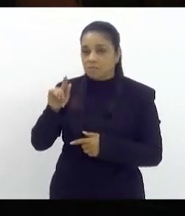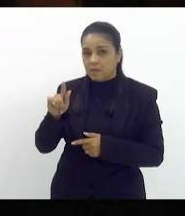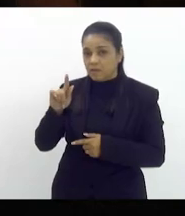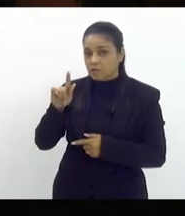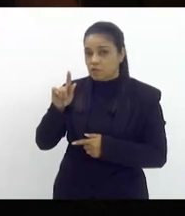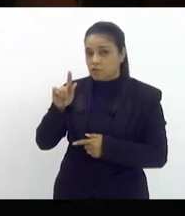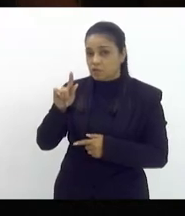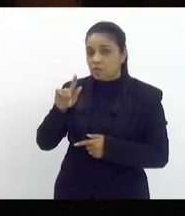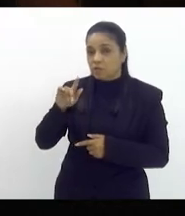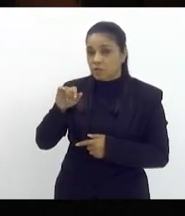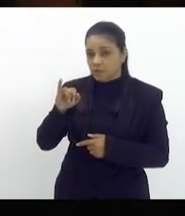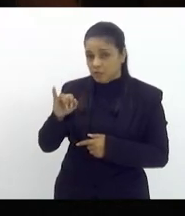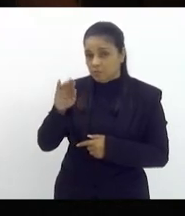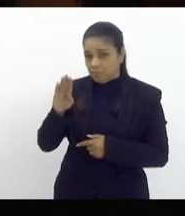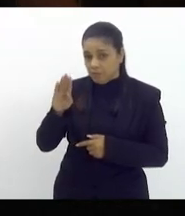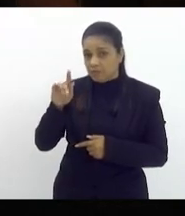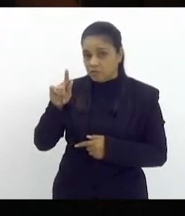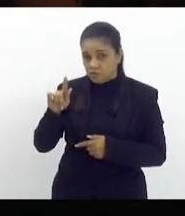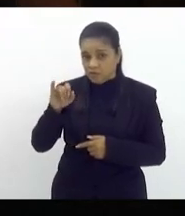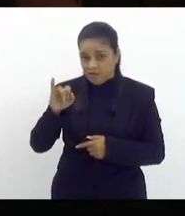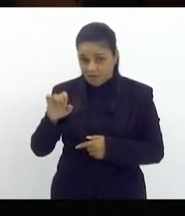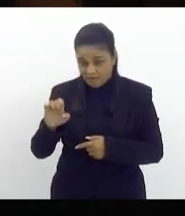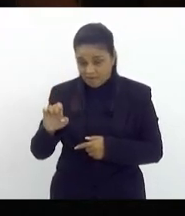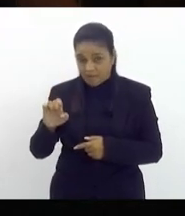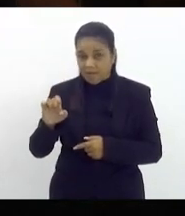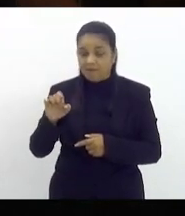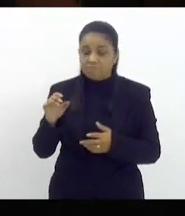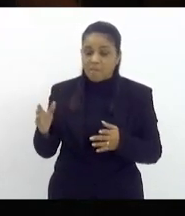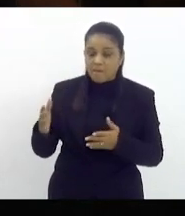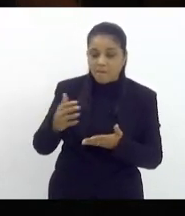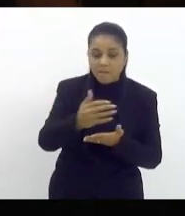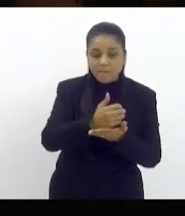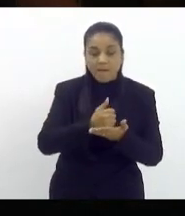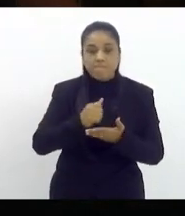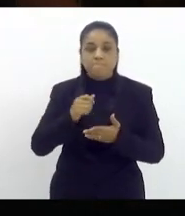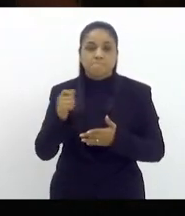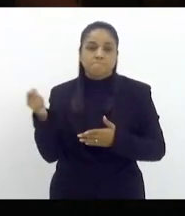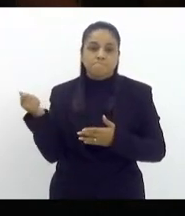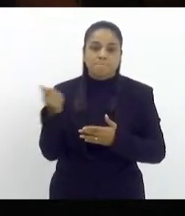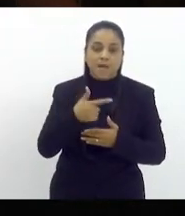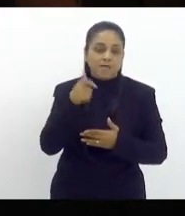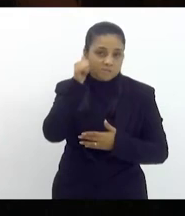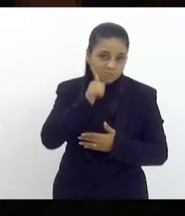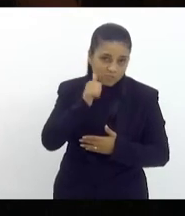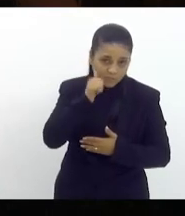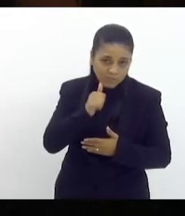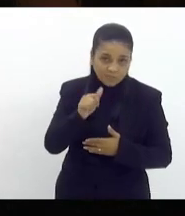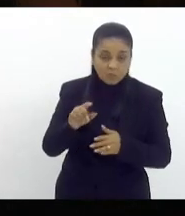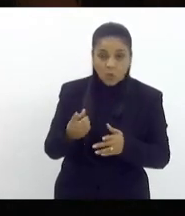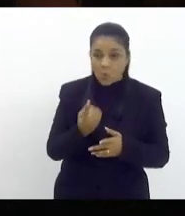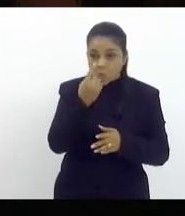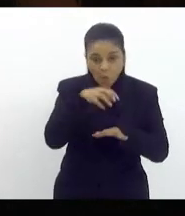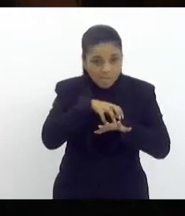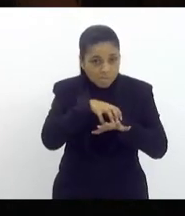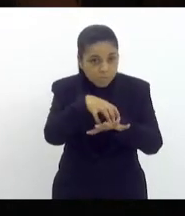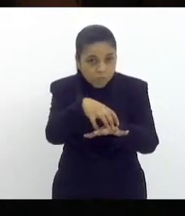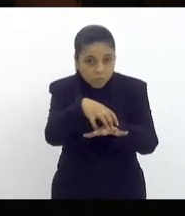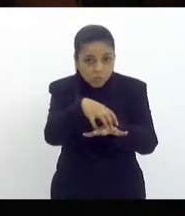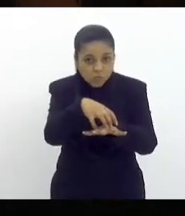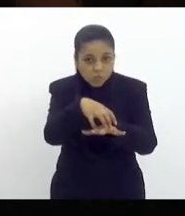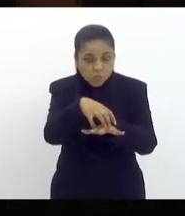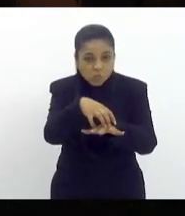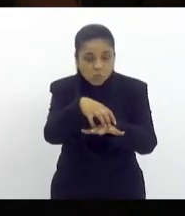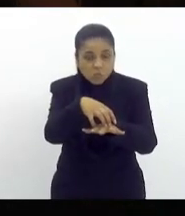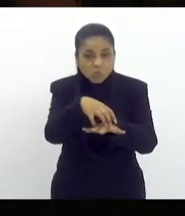geralmente são as mais de 50% da população concluímos que uma única Patrulha Maria da Penha é